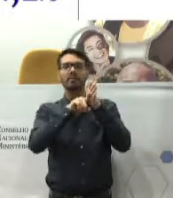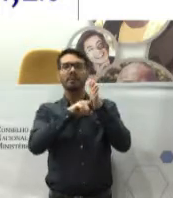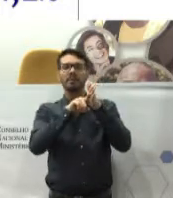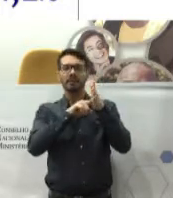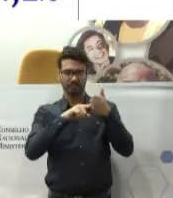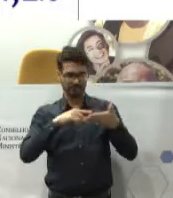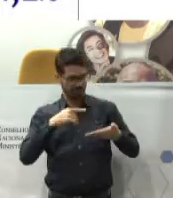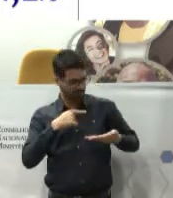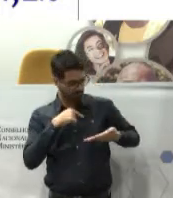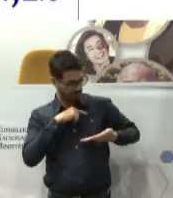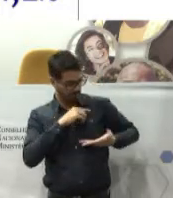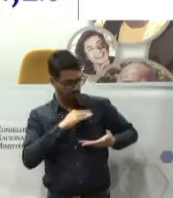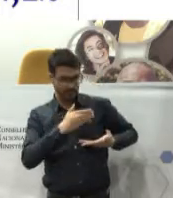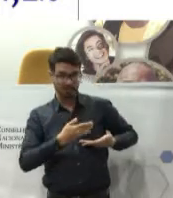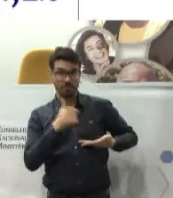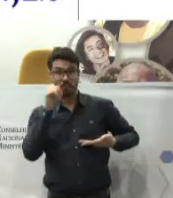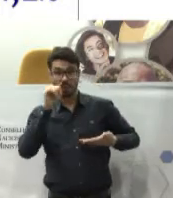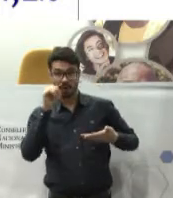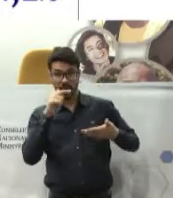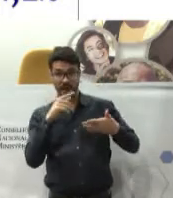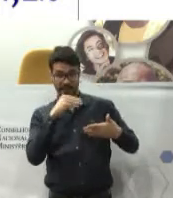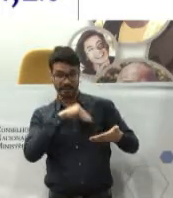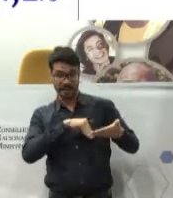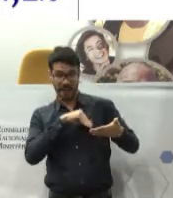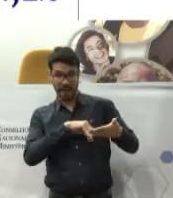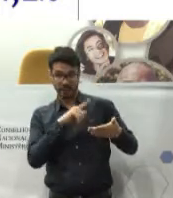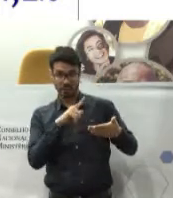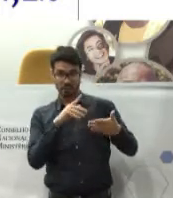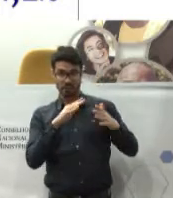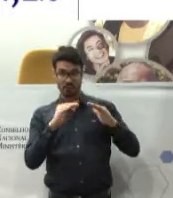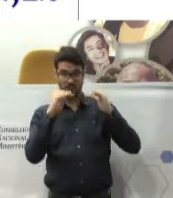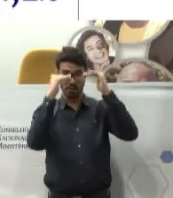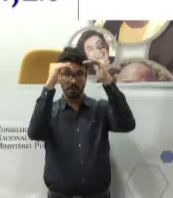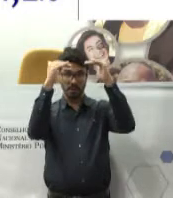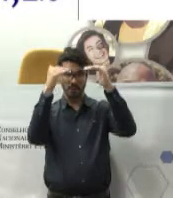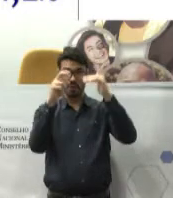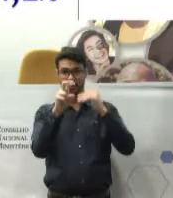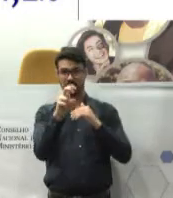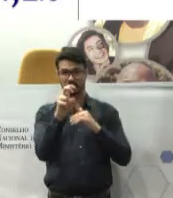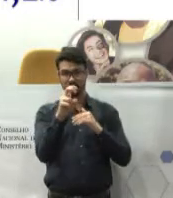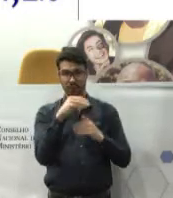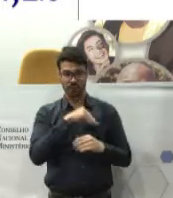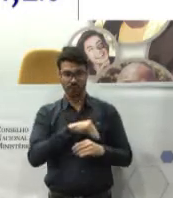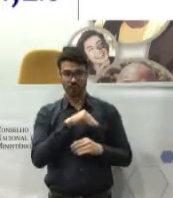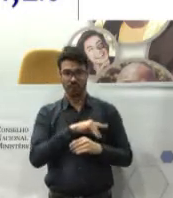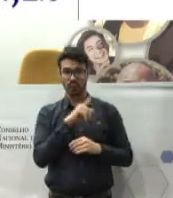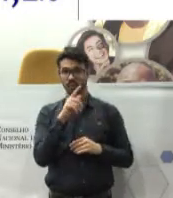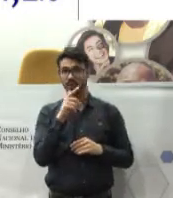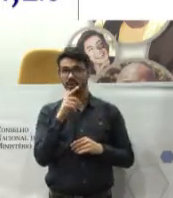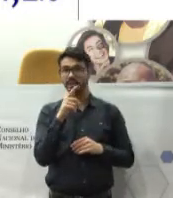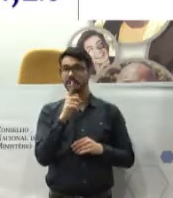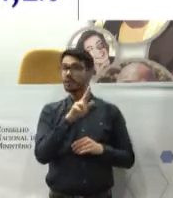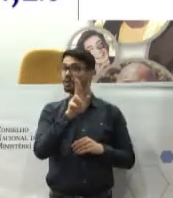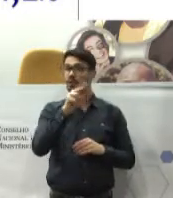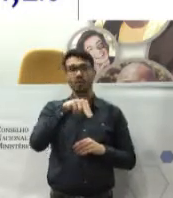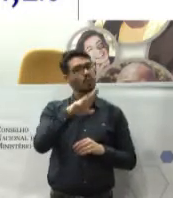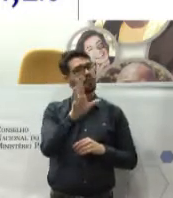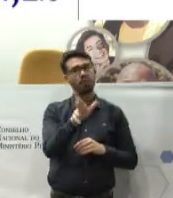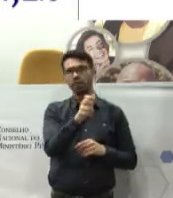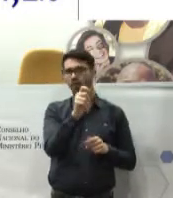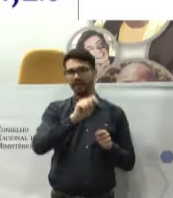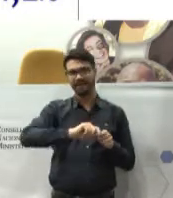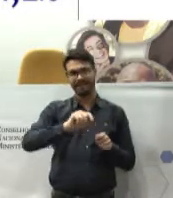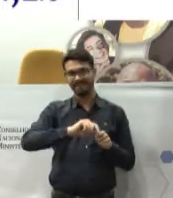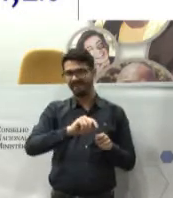é o seguinte: as mulheres com renda superior a 5 salários mínimos, né, apenas 18 nunca fizeram o exame. Agora,